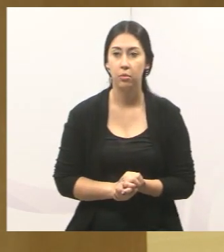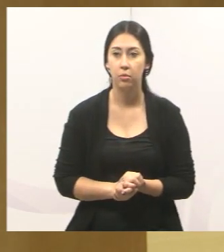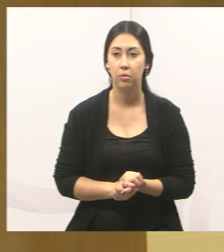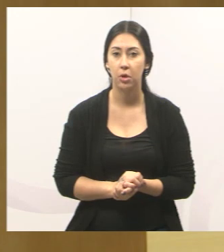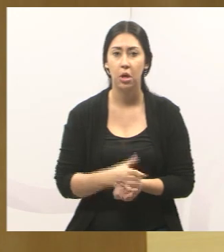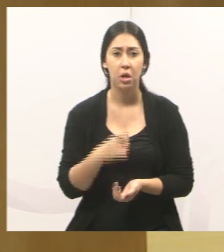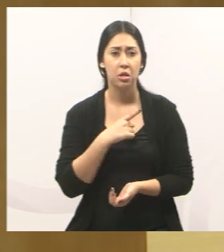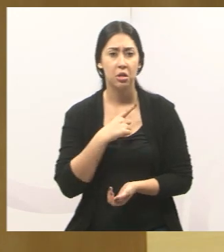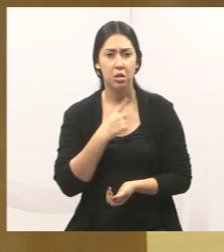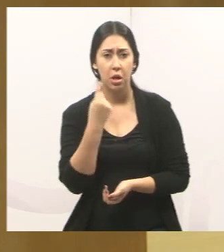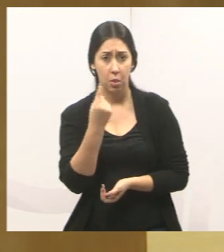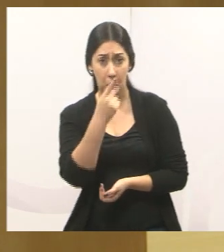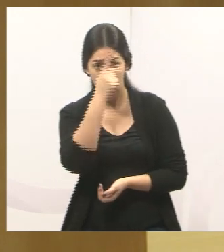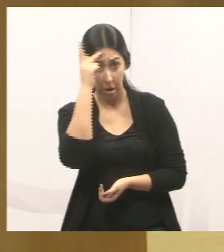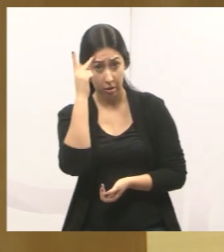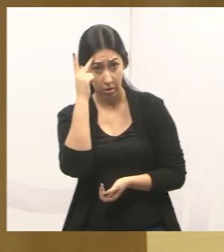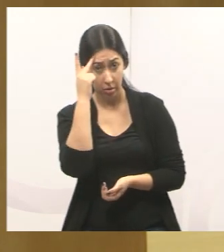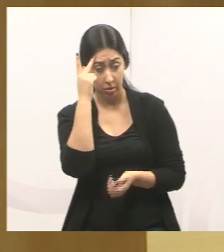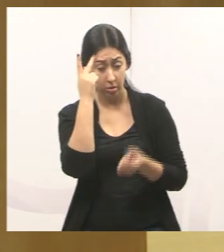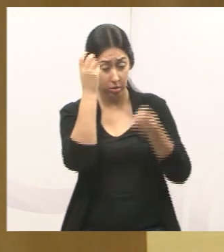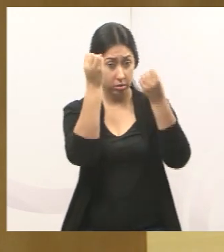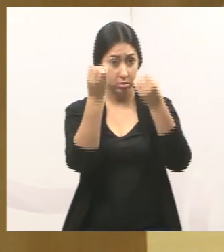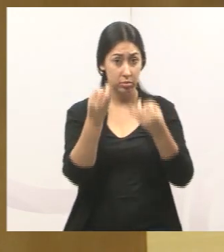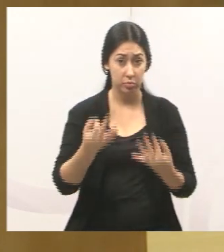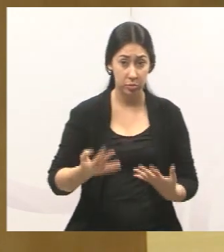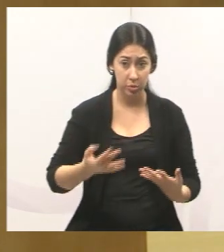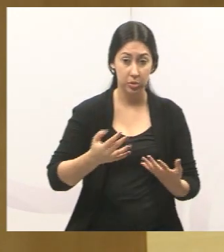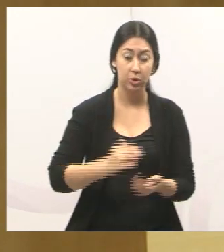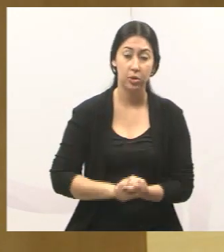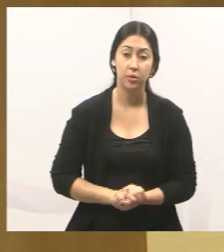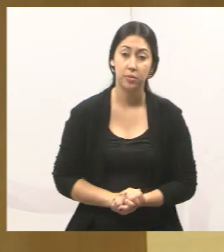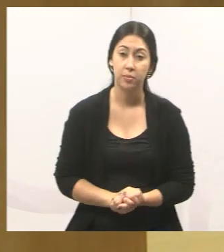analista técnico que ele menciona que,